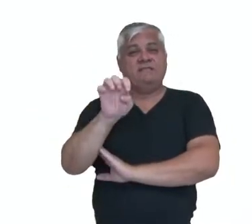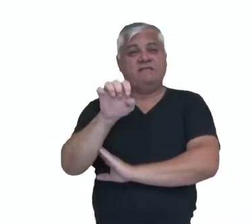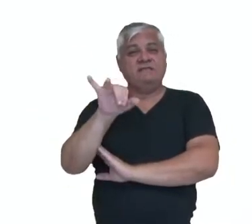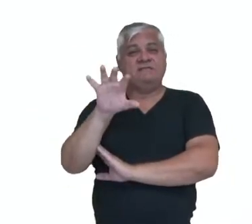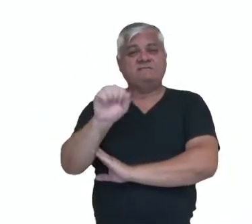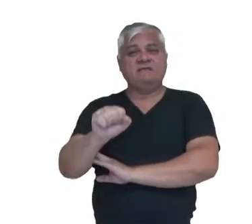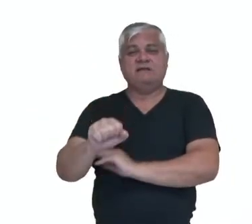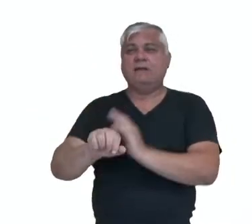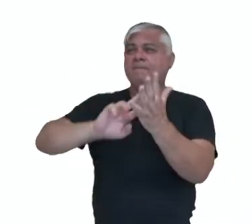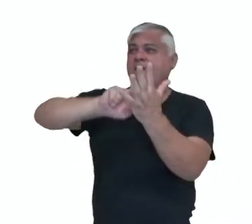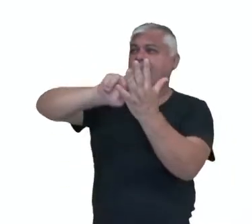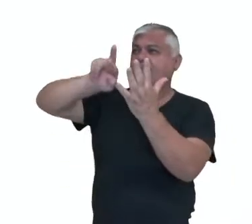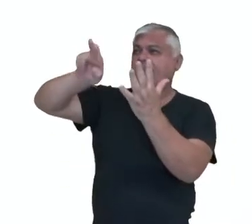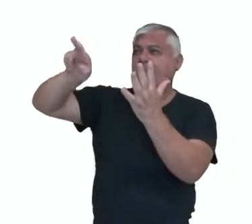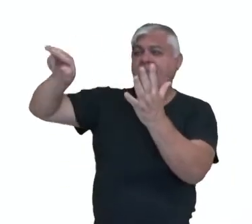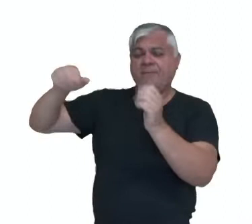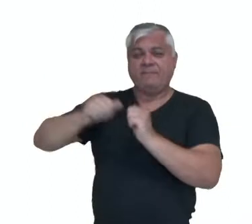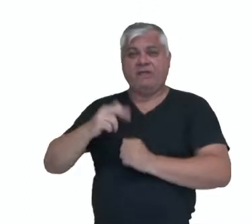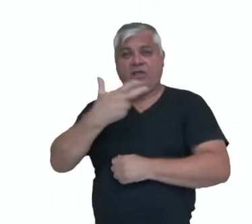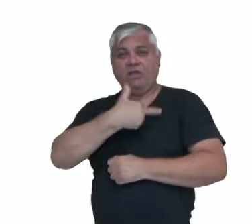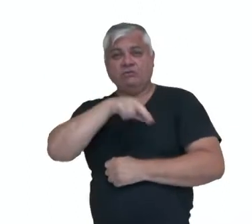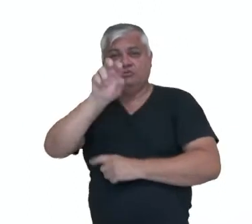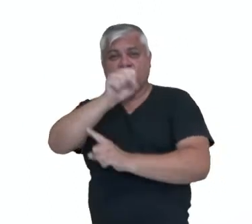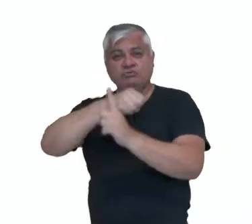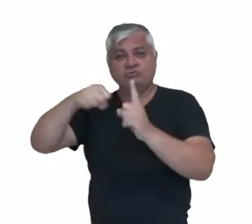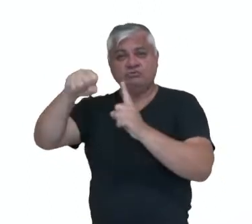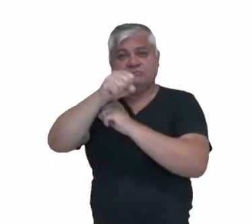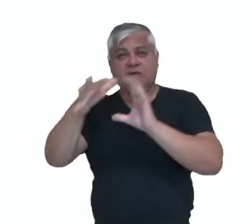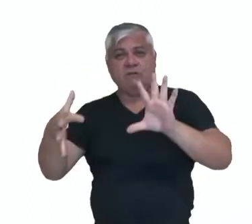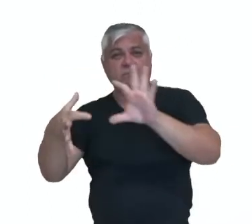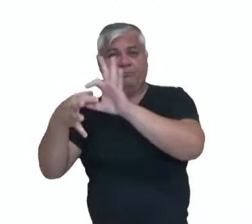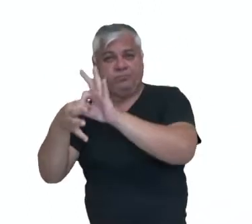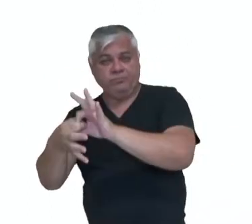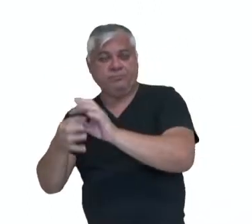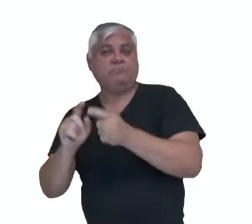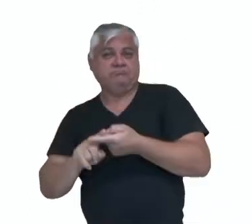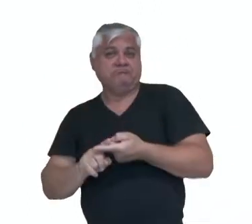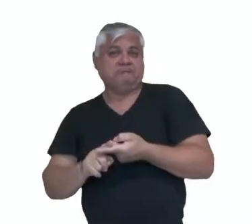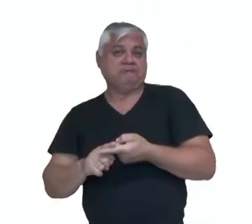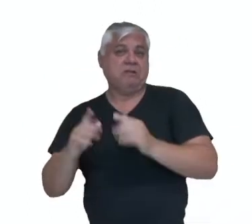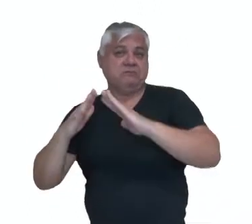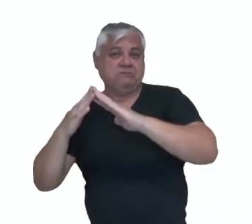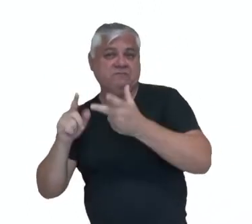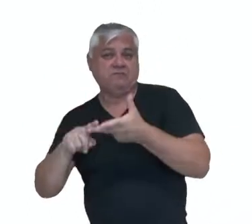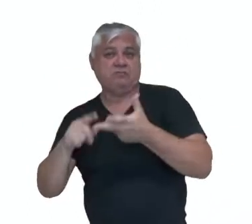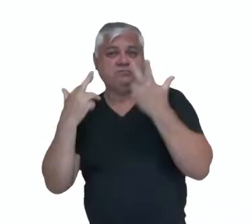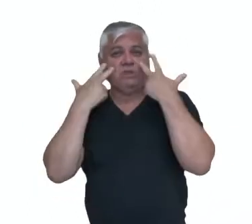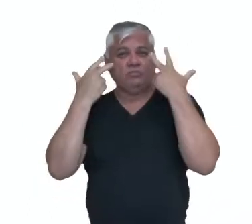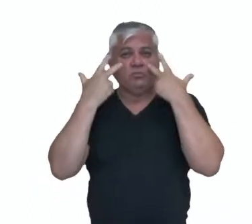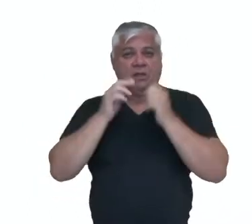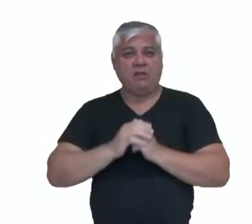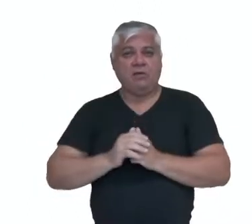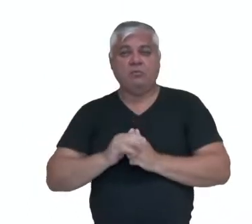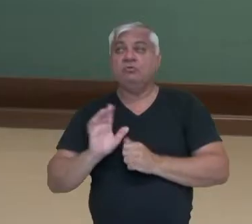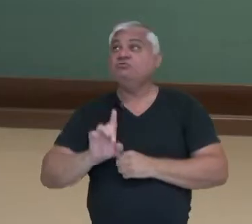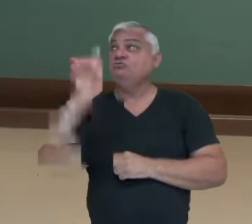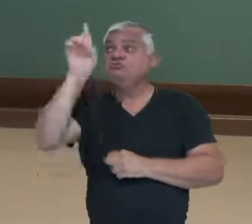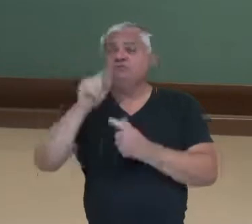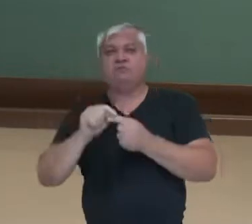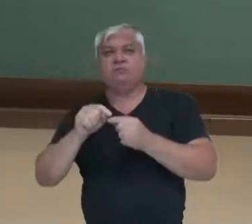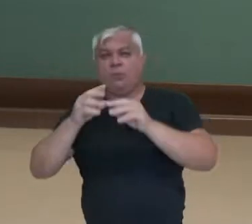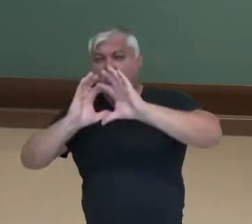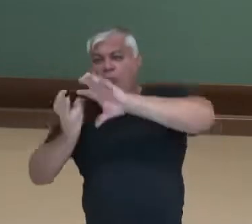separação nítida entre o religioso e o social, o doméstico e o cívico, o sobrenatural e o natural, o divino e o